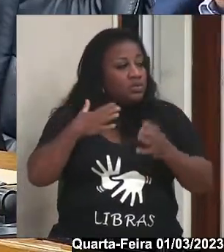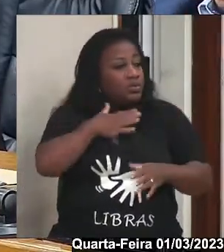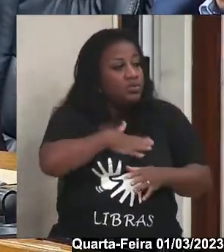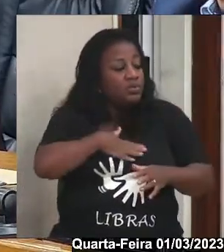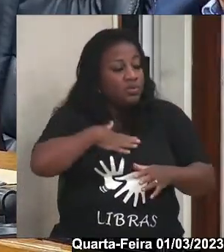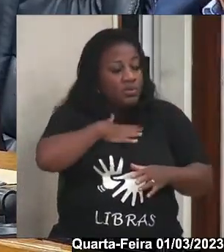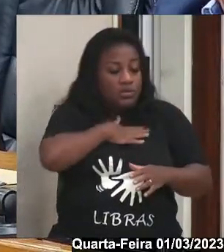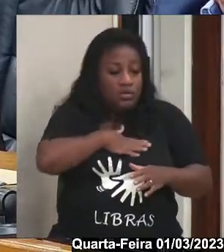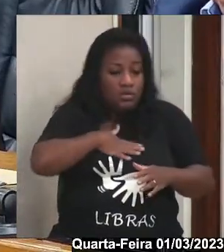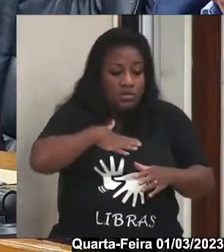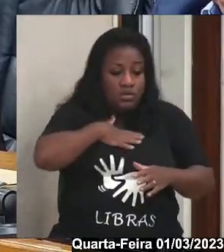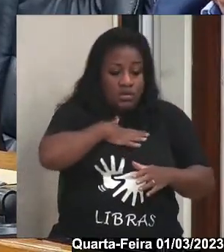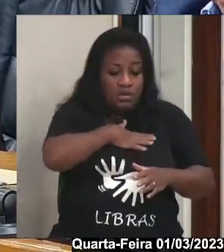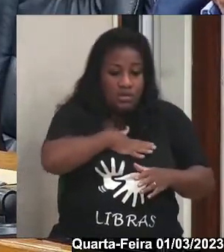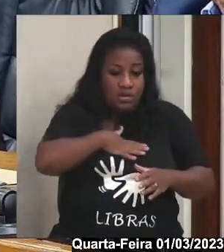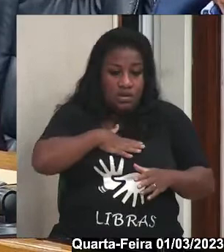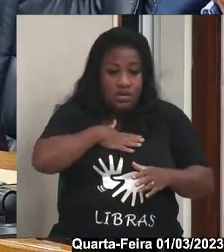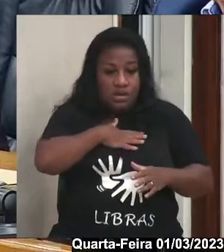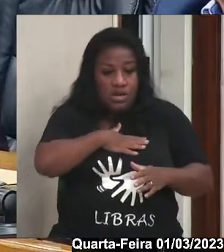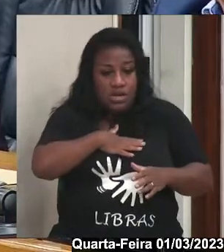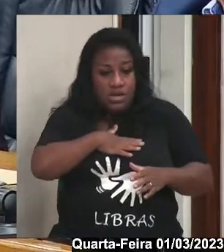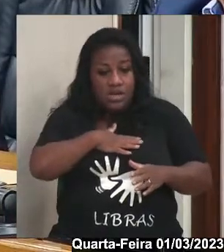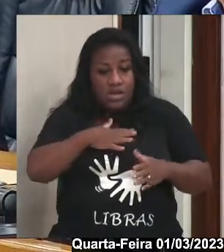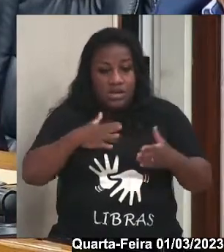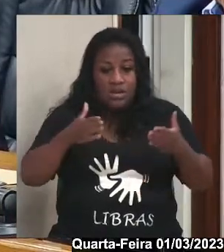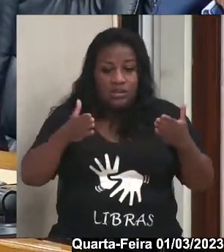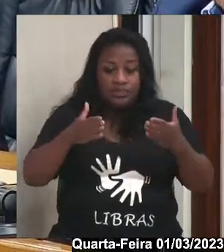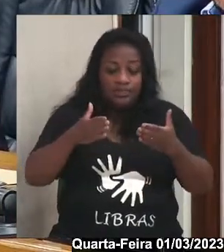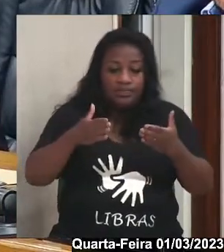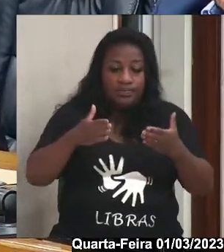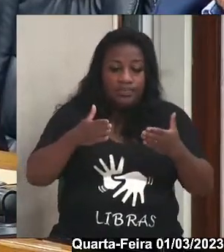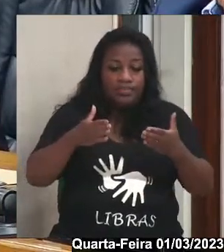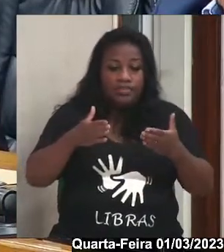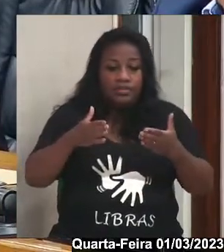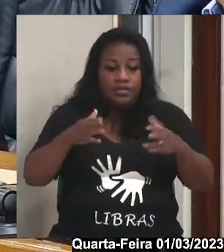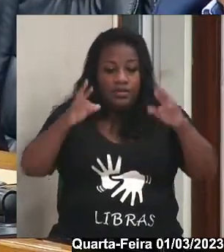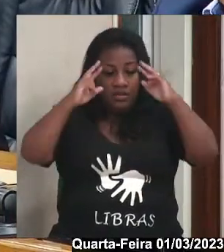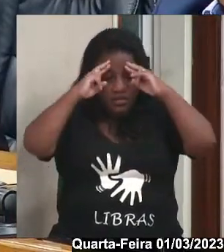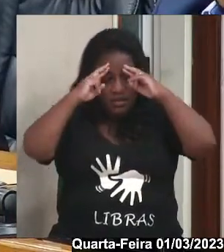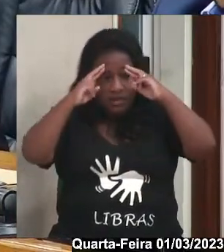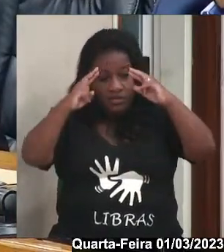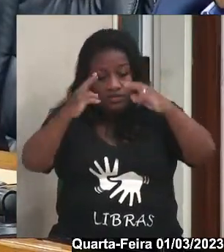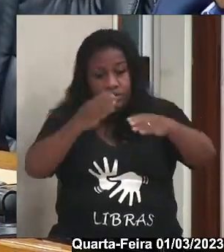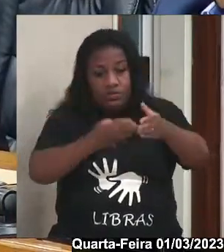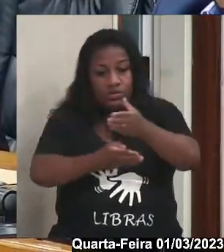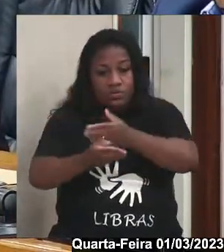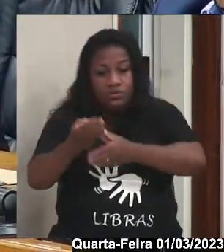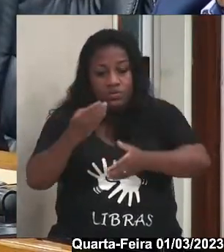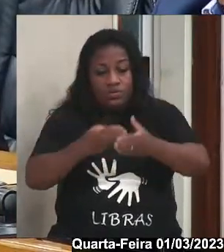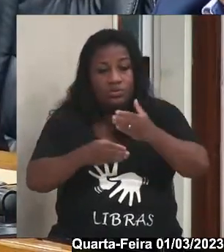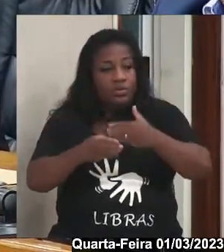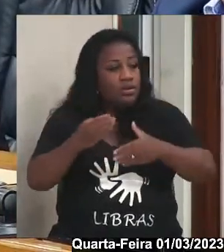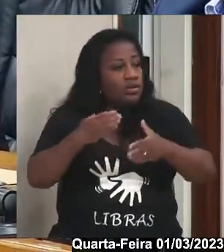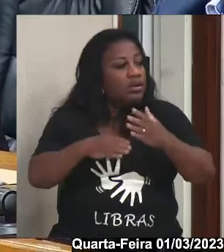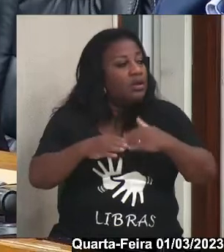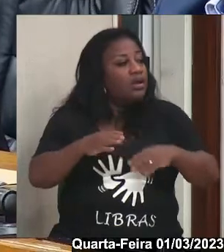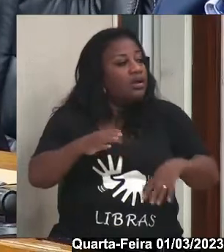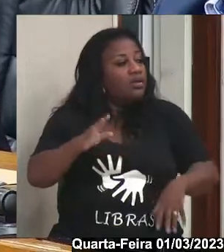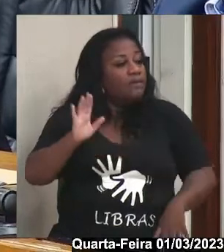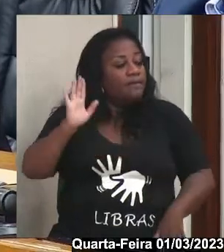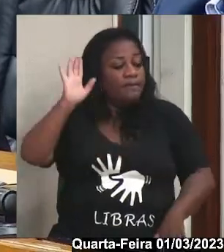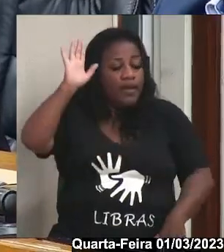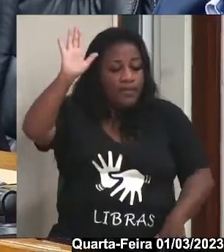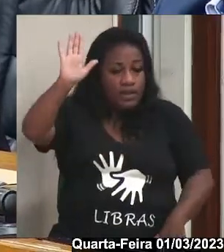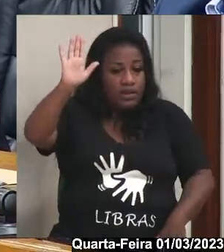dos seus grupos que tivesse, corrigissem os grupos e passassem a ter esse respeito, por favor. Pode uma falar. Uma